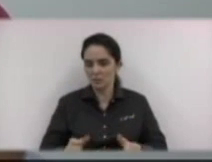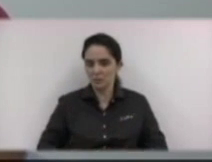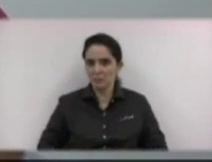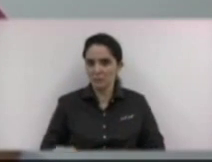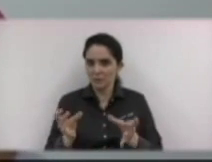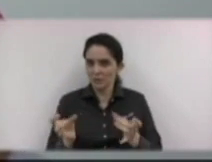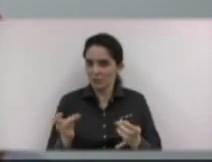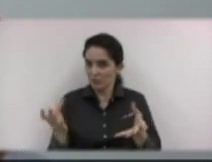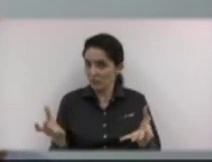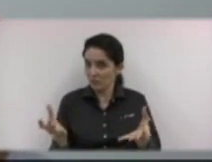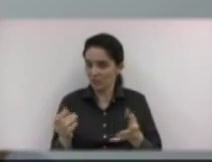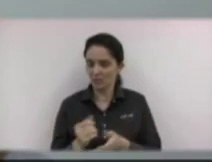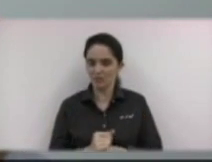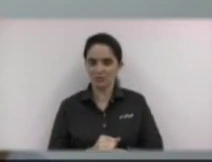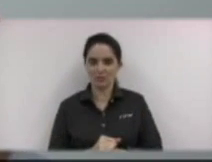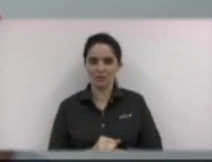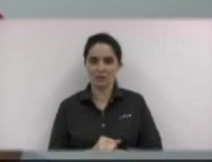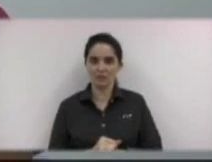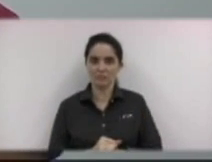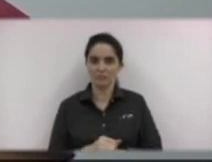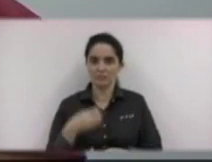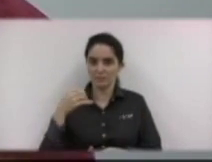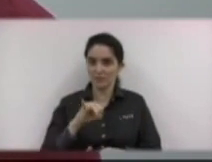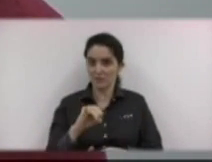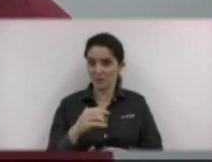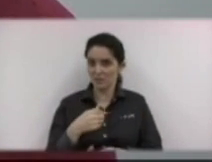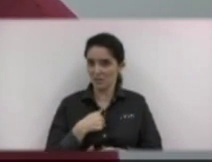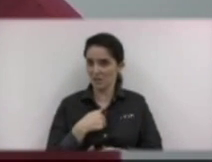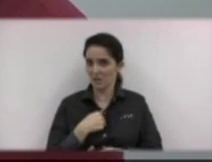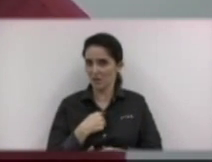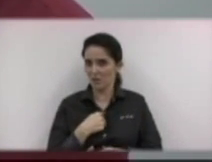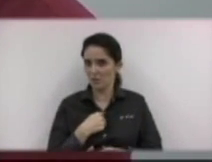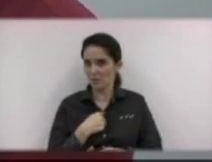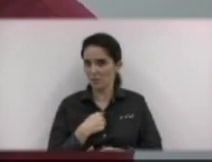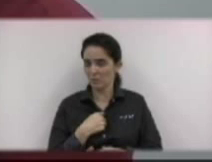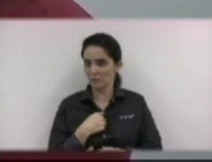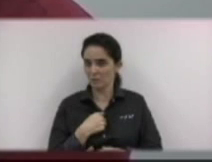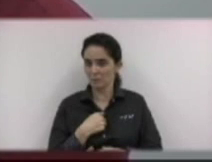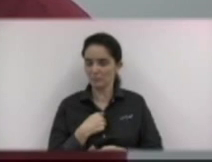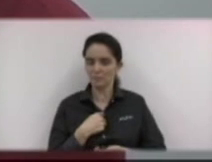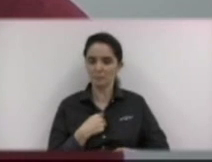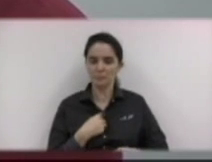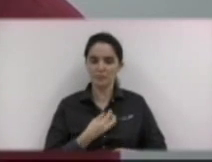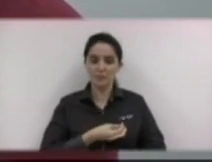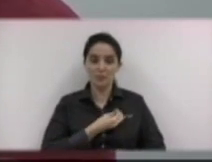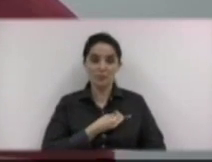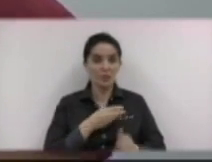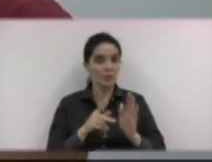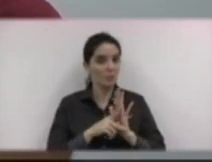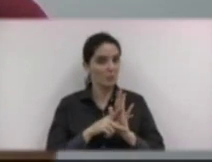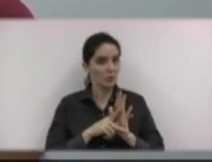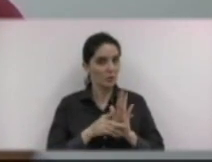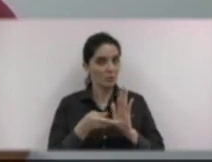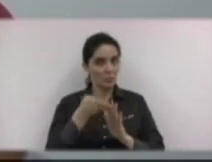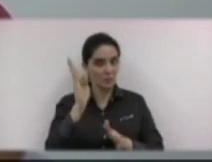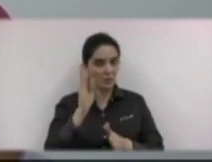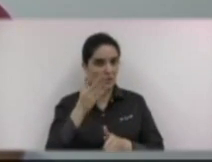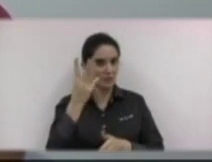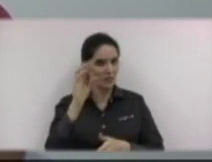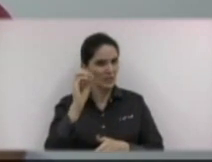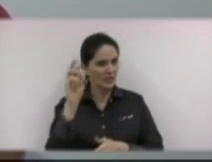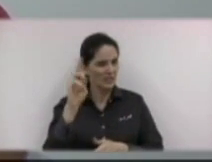se fosse uma atividade particular, eu iria, por causa de R$ 30, macular uma história de uma vida?